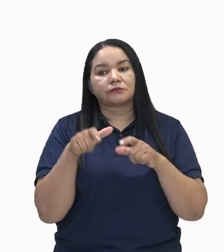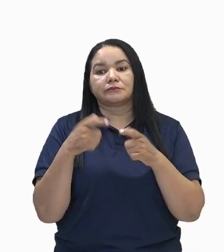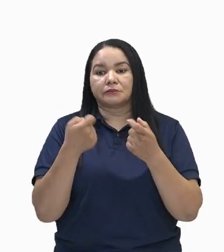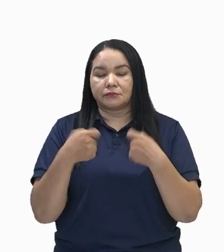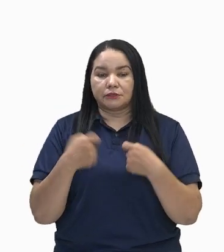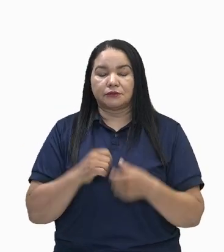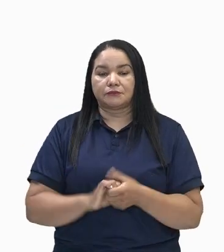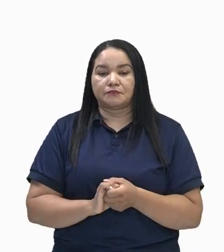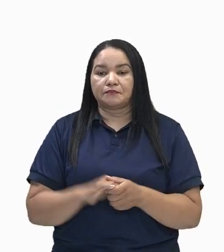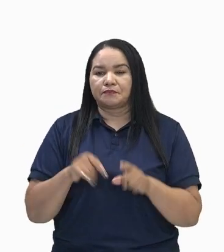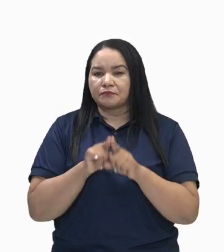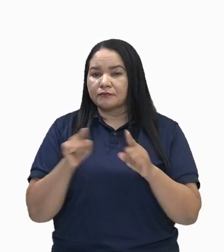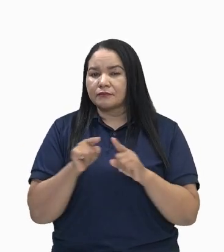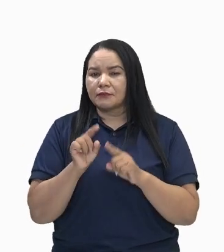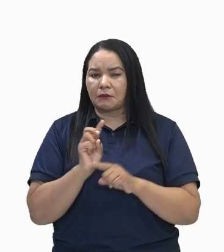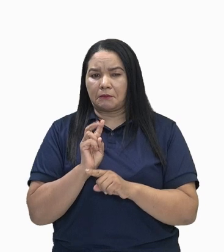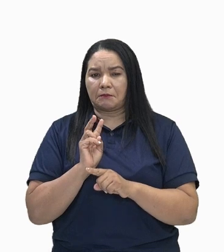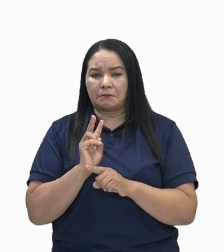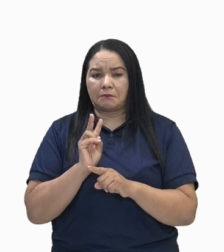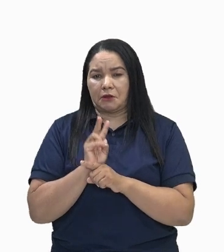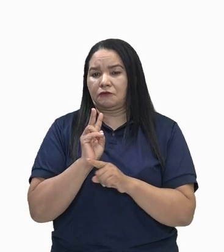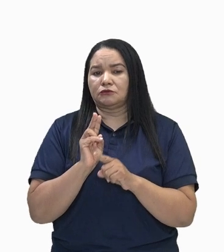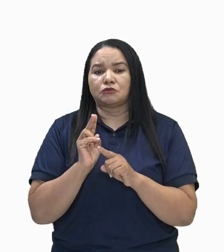qual a prevenção da AIDS?